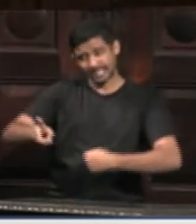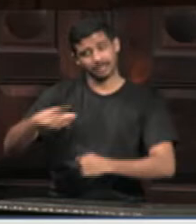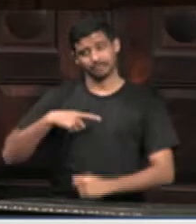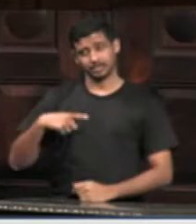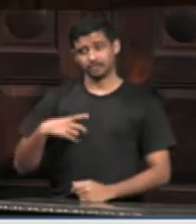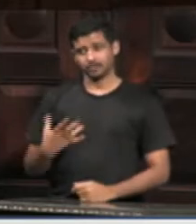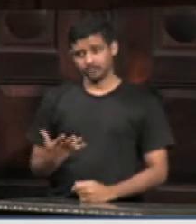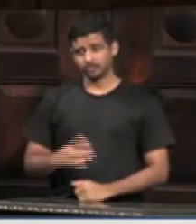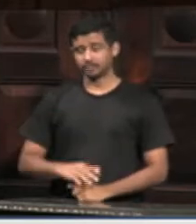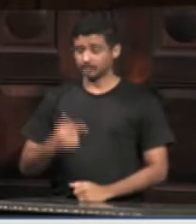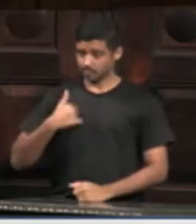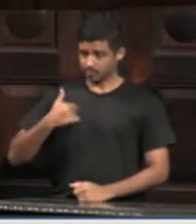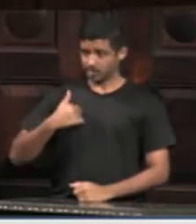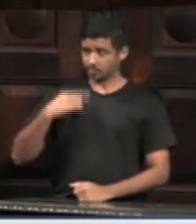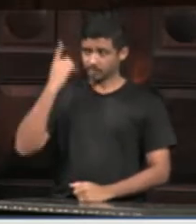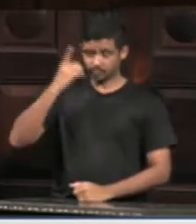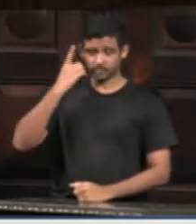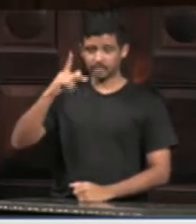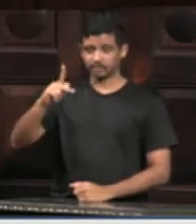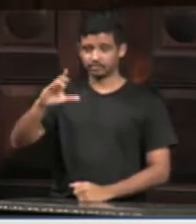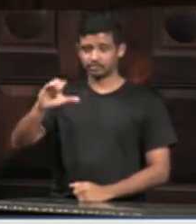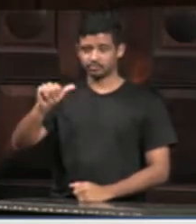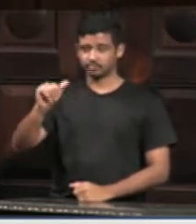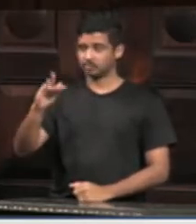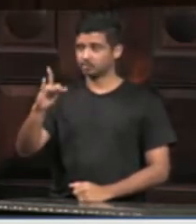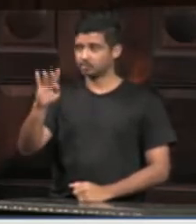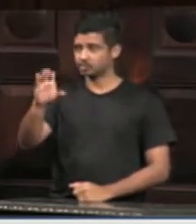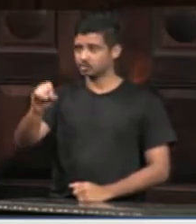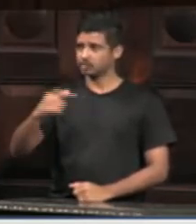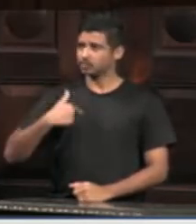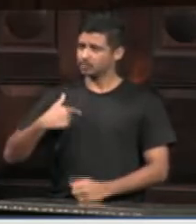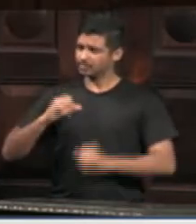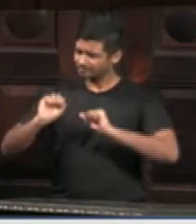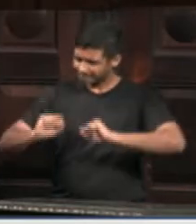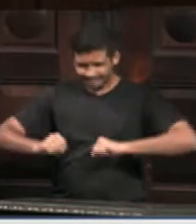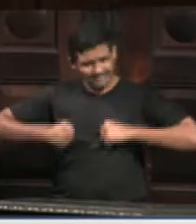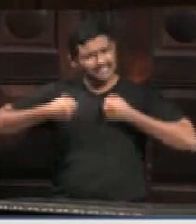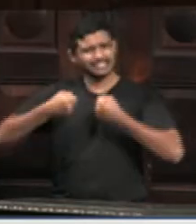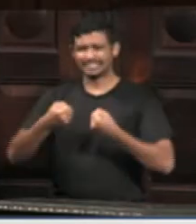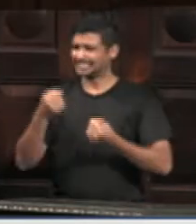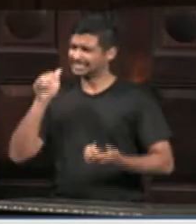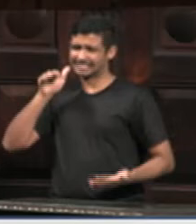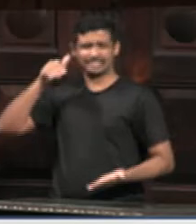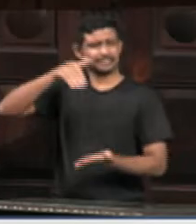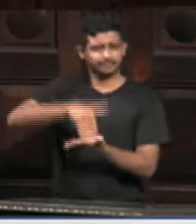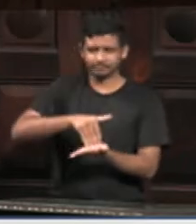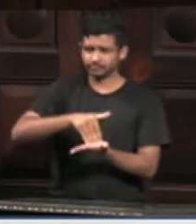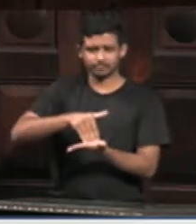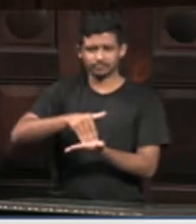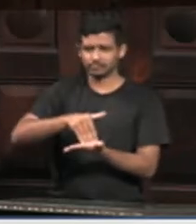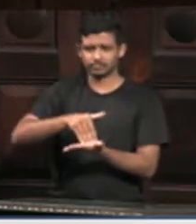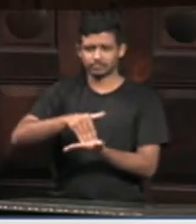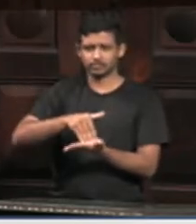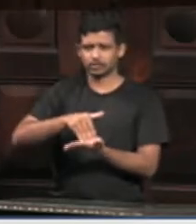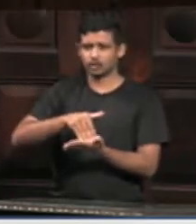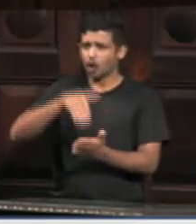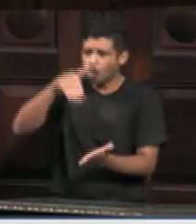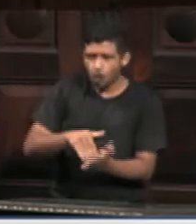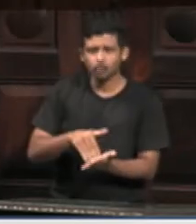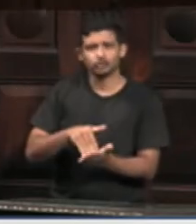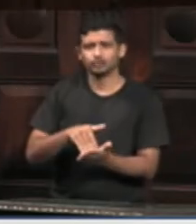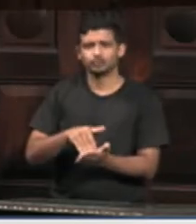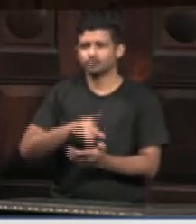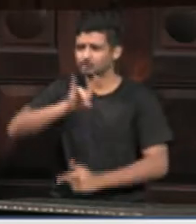eu, deputado Márcio Pacheco, vou me dedicar até o último momento da